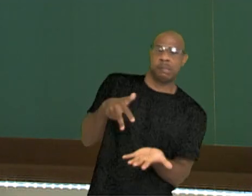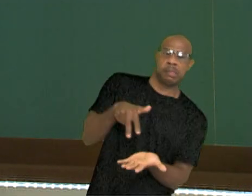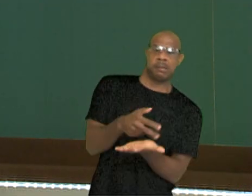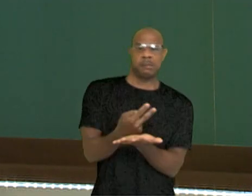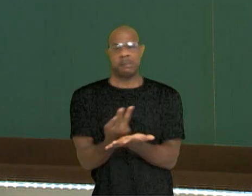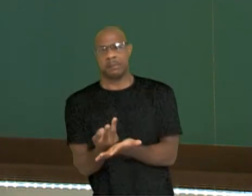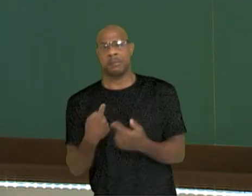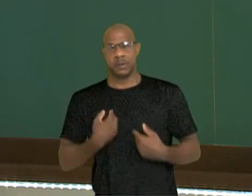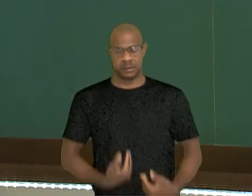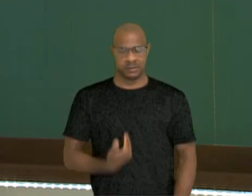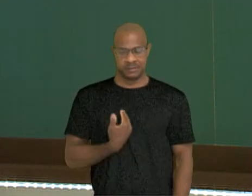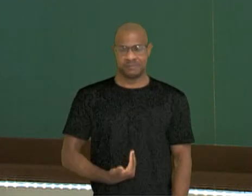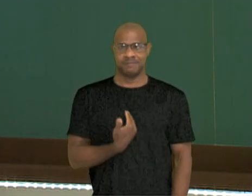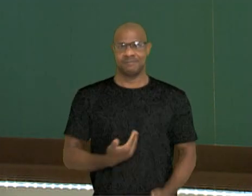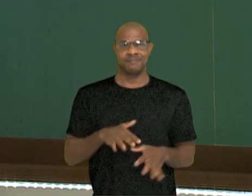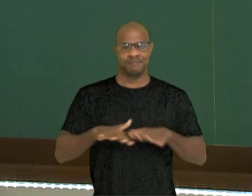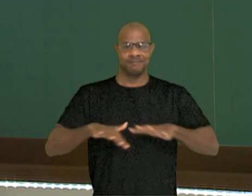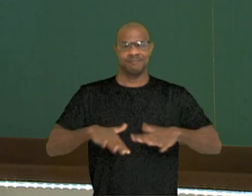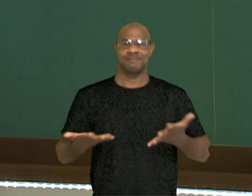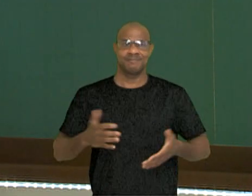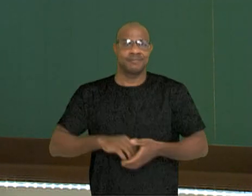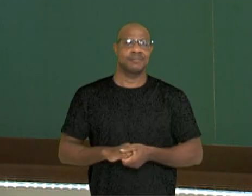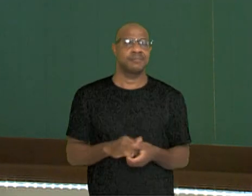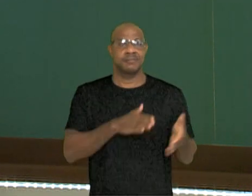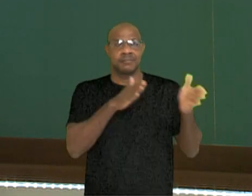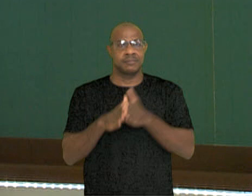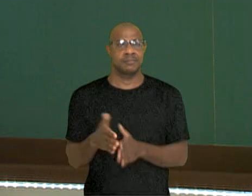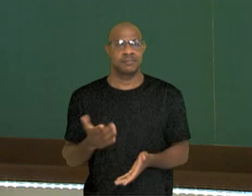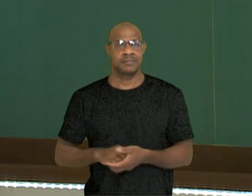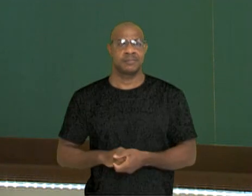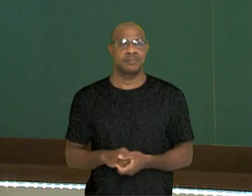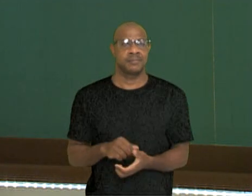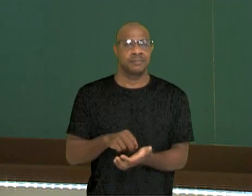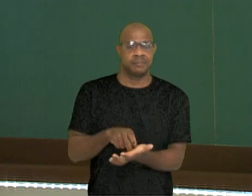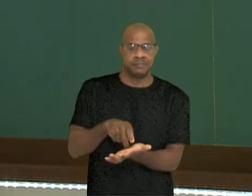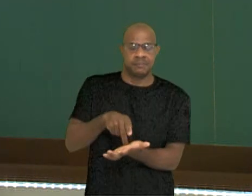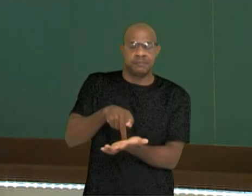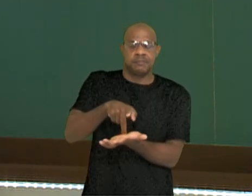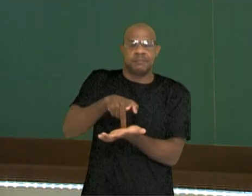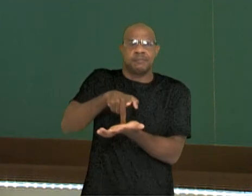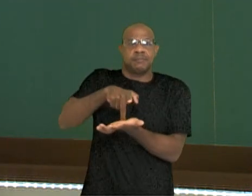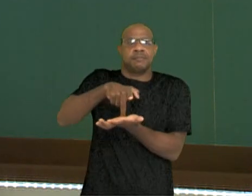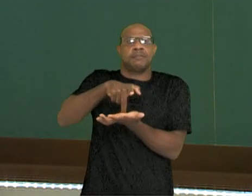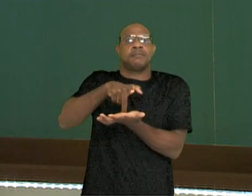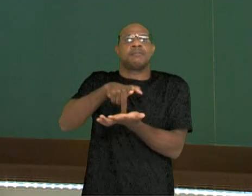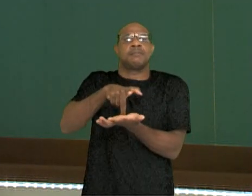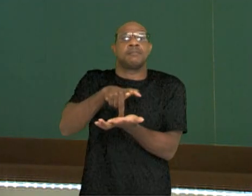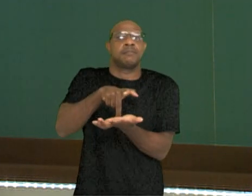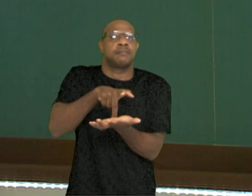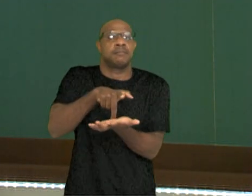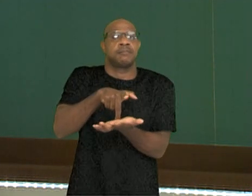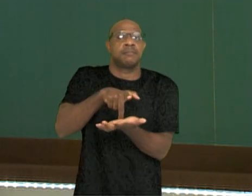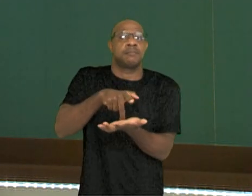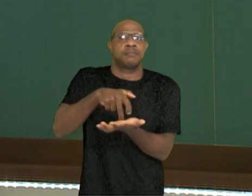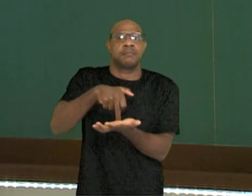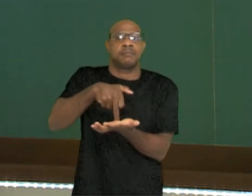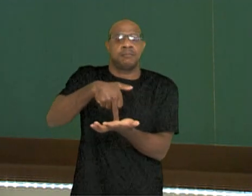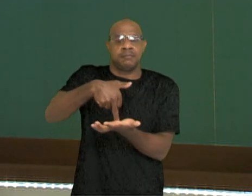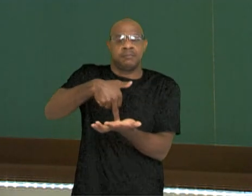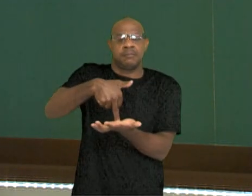o centro de gravidade, tá? Nessa outra foto, ó, como que eu consigo me equilibrar ficando num pé só?